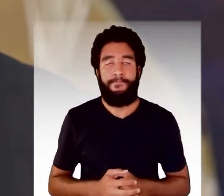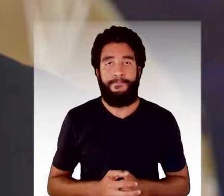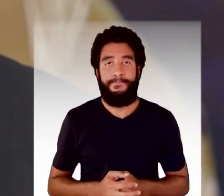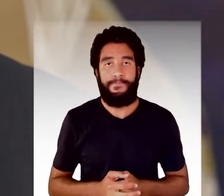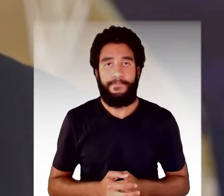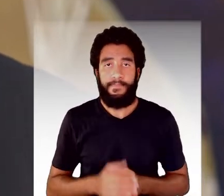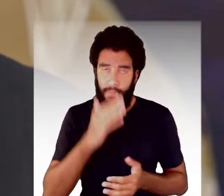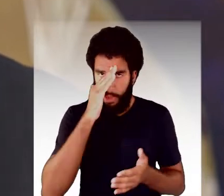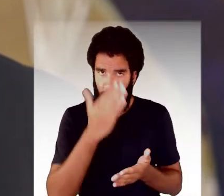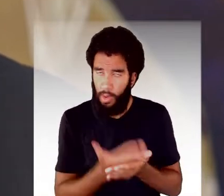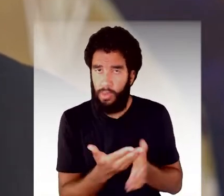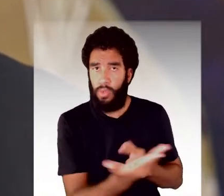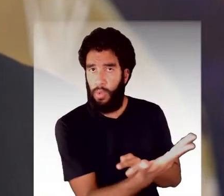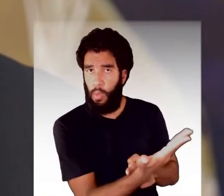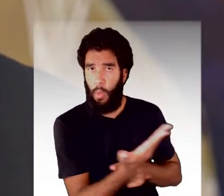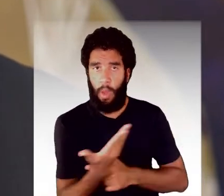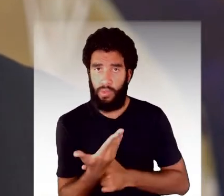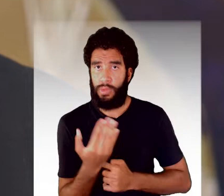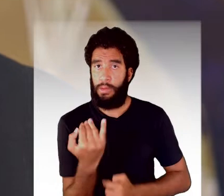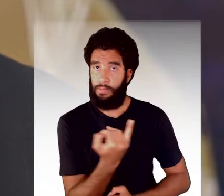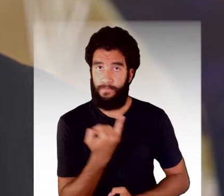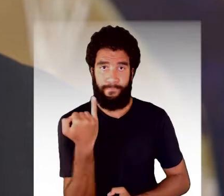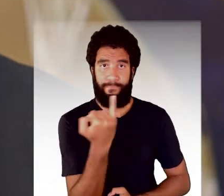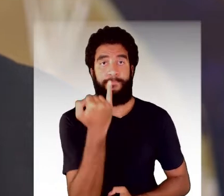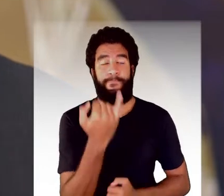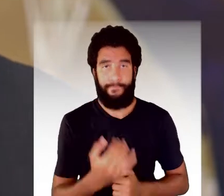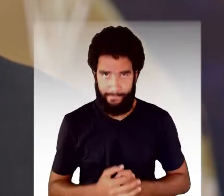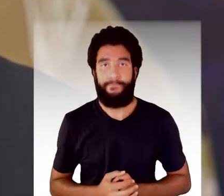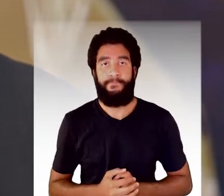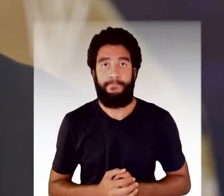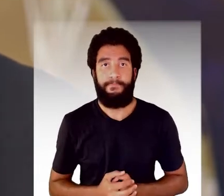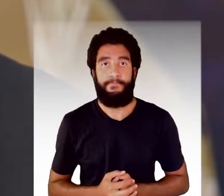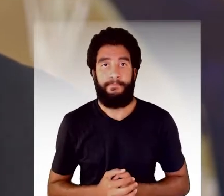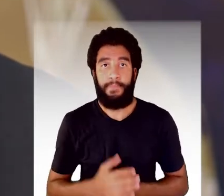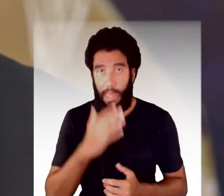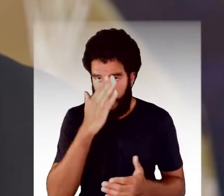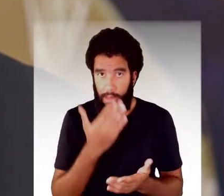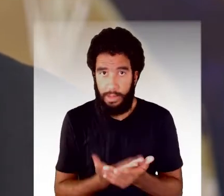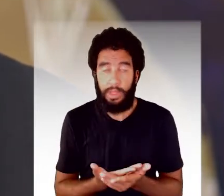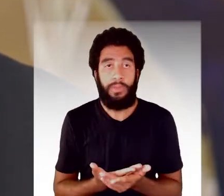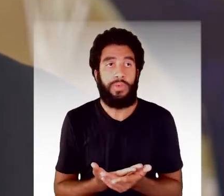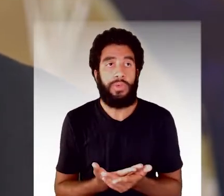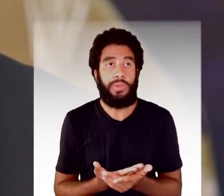da análise epidemiológica sobre os registros de acidentes, de sequelados,